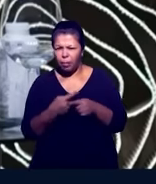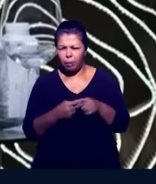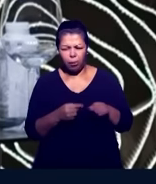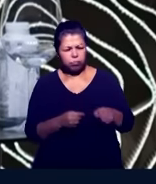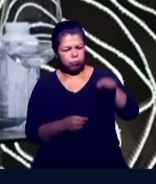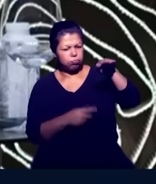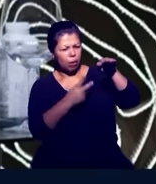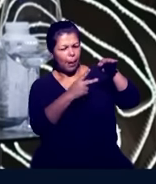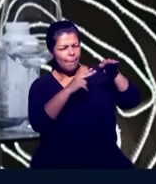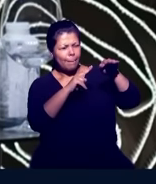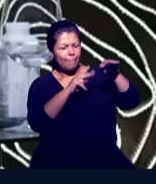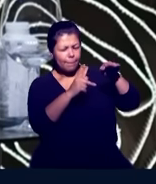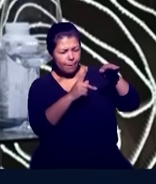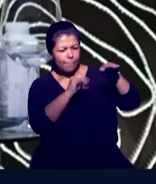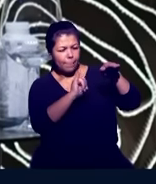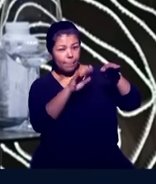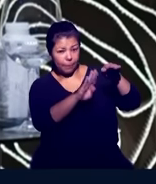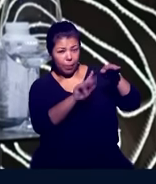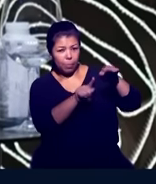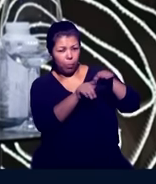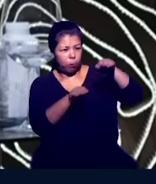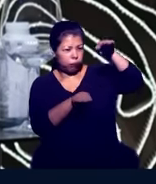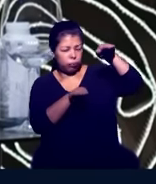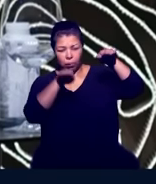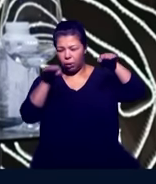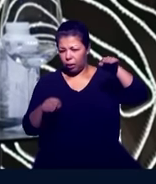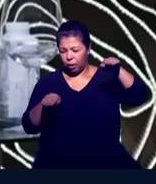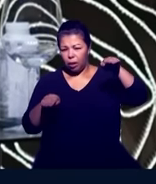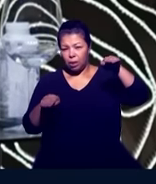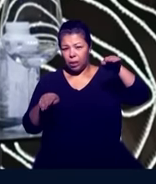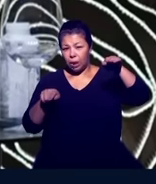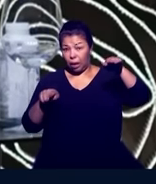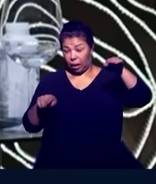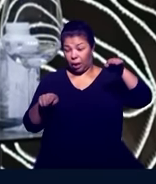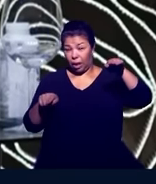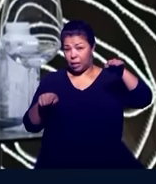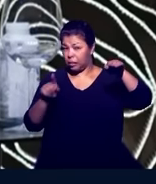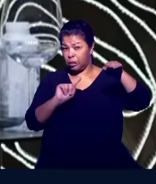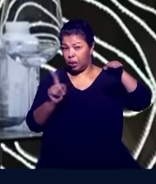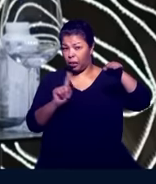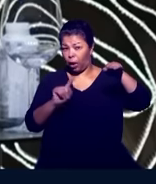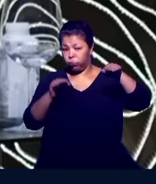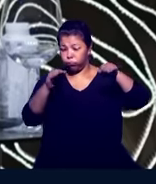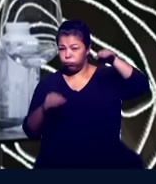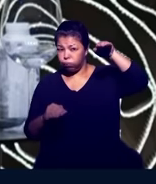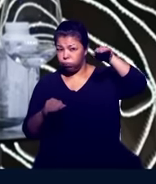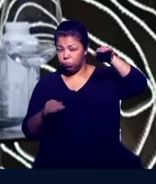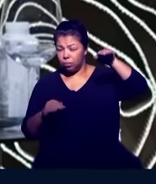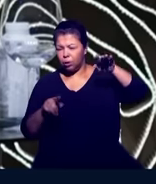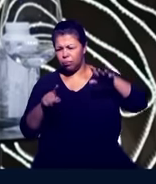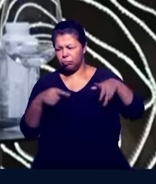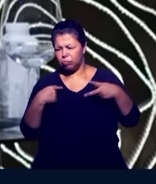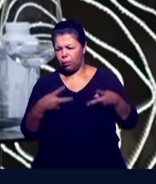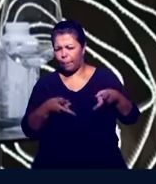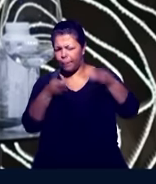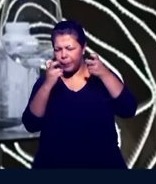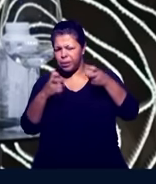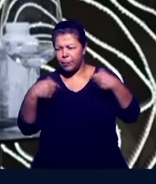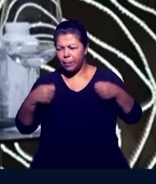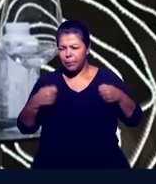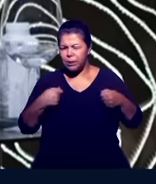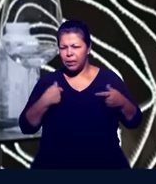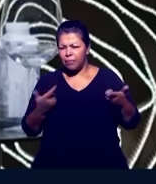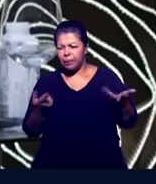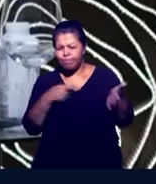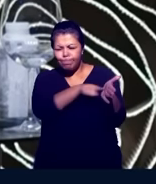não pode até acontecer por causa do Agro que paga pouco imposto Tinha algumas hipóteses A serem consideradas mas como nosso